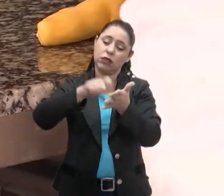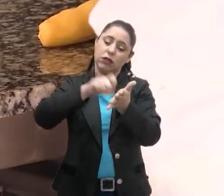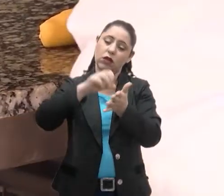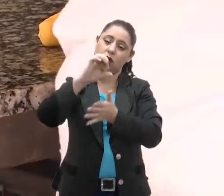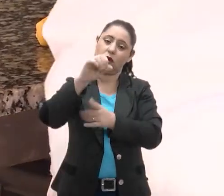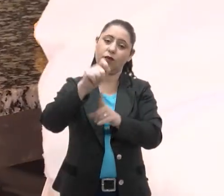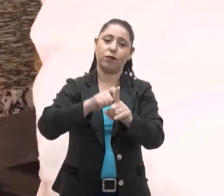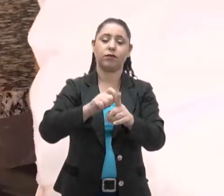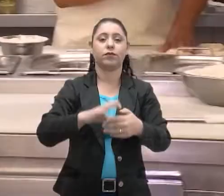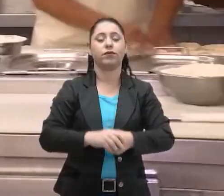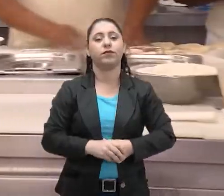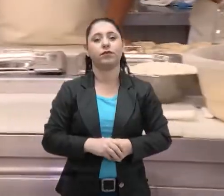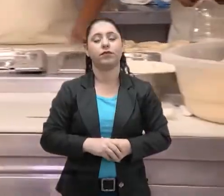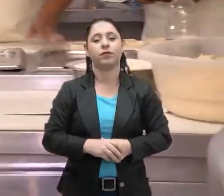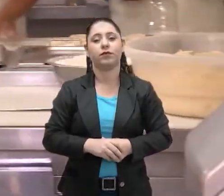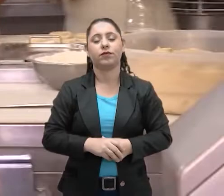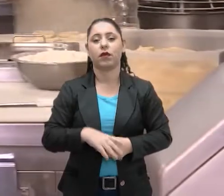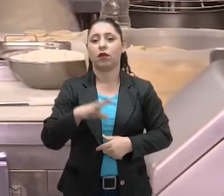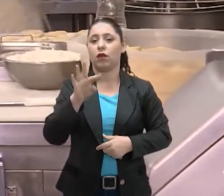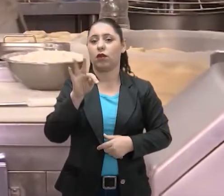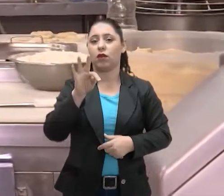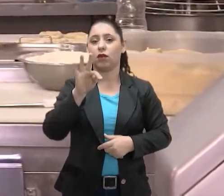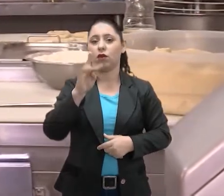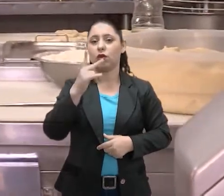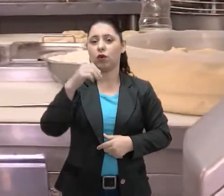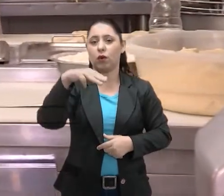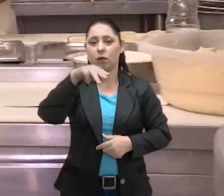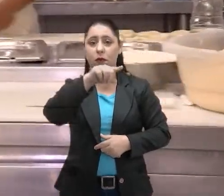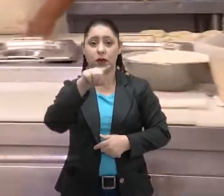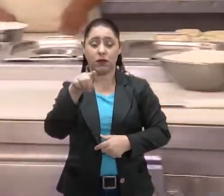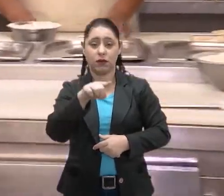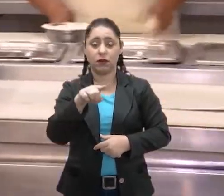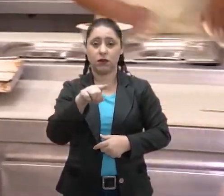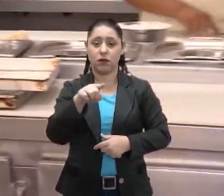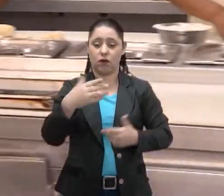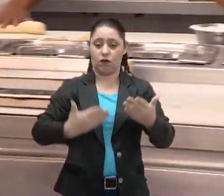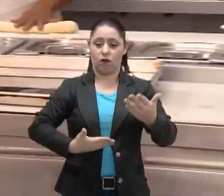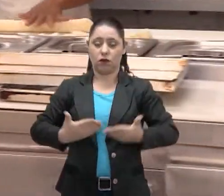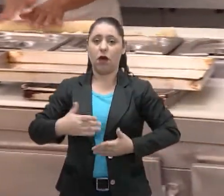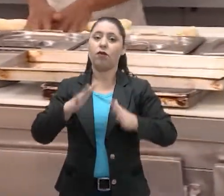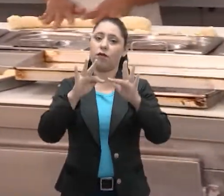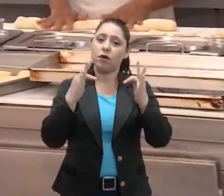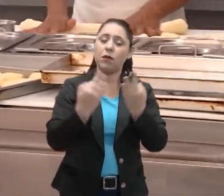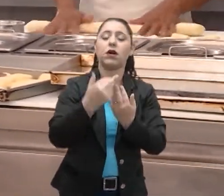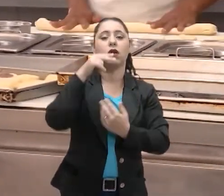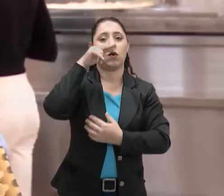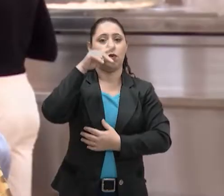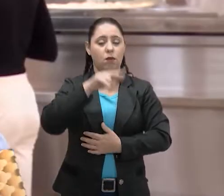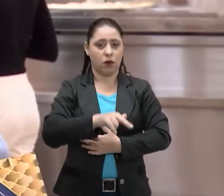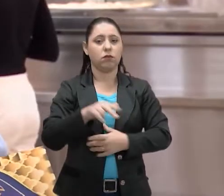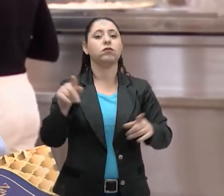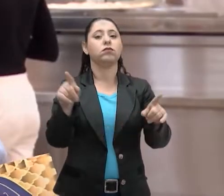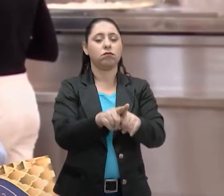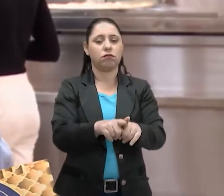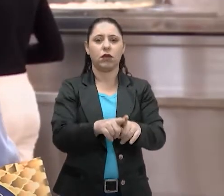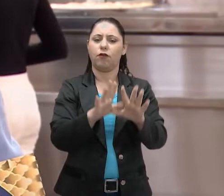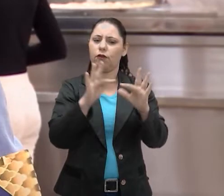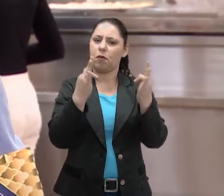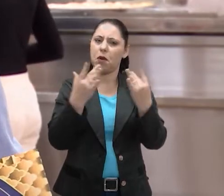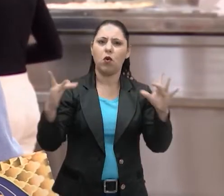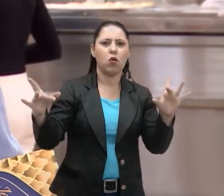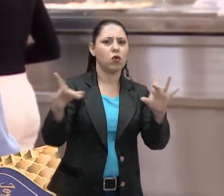escrever, 9 meses. Eu falo assim, pelo Tomás, mais os funcionários, a família toda, os irmãos, família muito